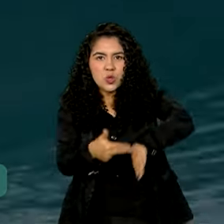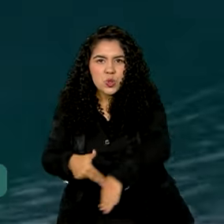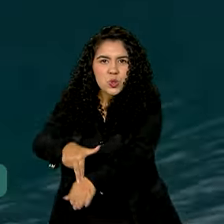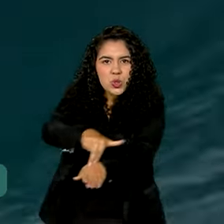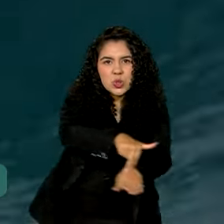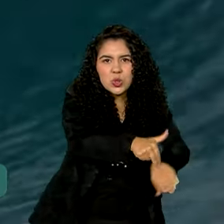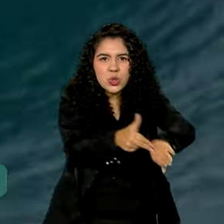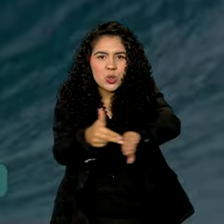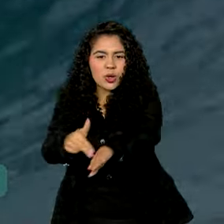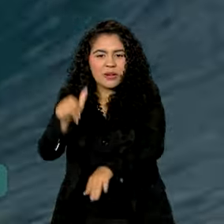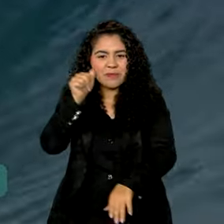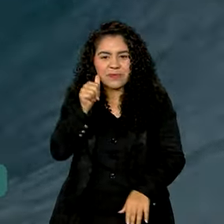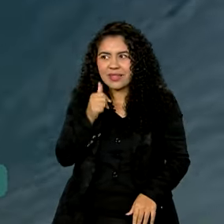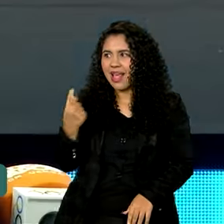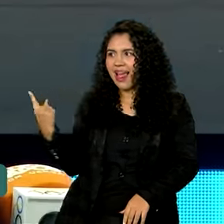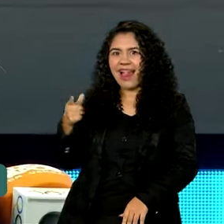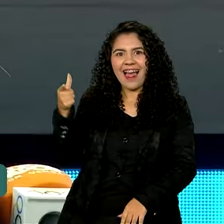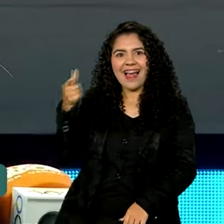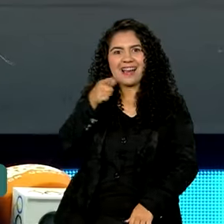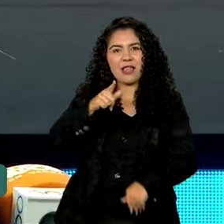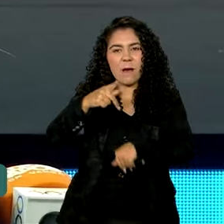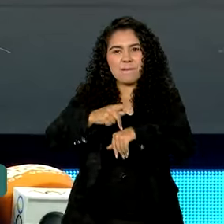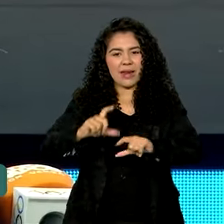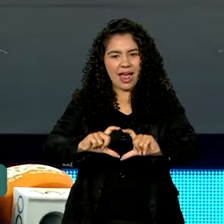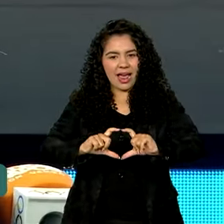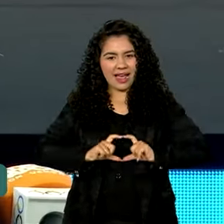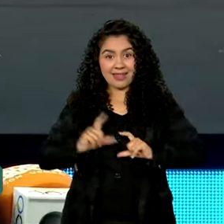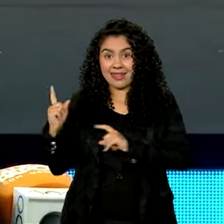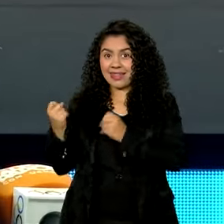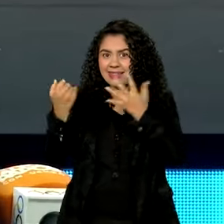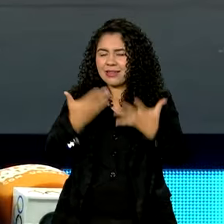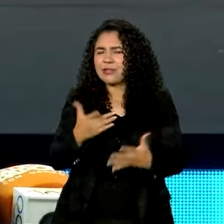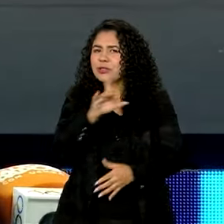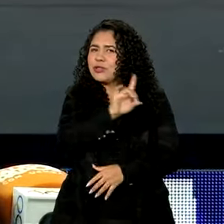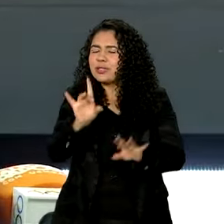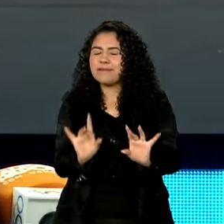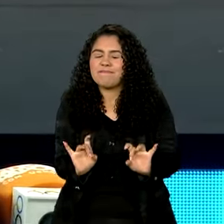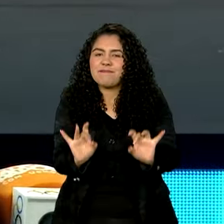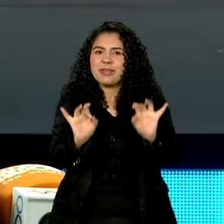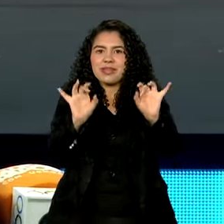prata inédita no mar do Tahiti. Foi um dia muito especial na minha vida.